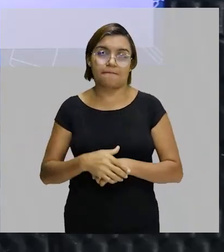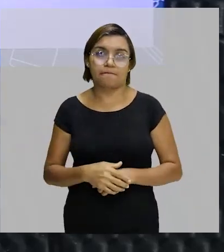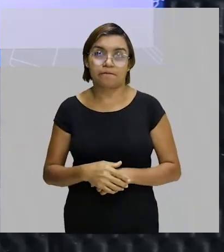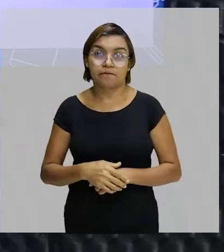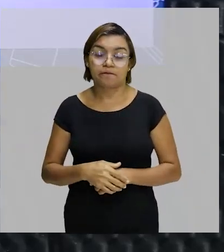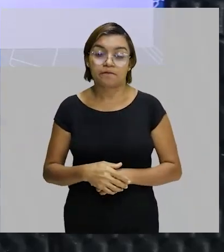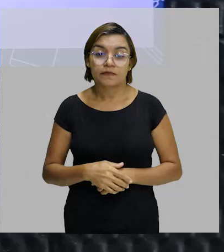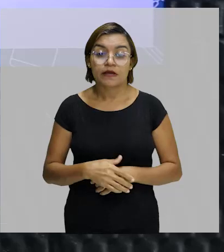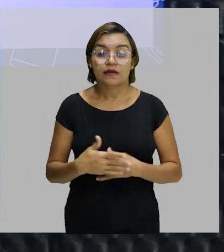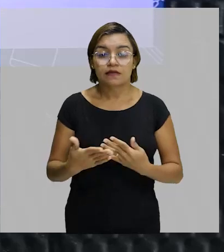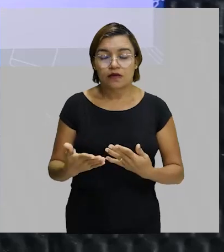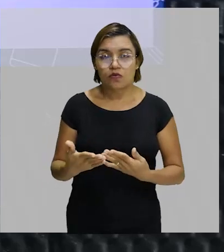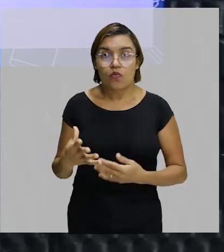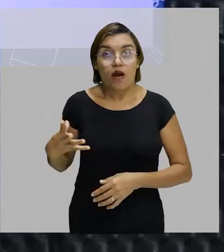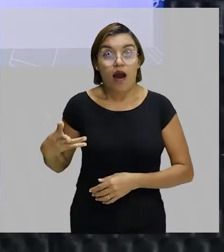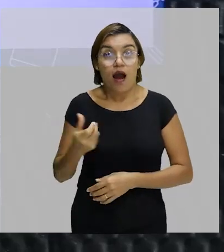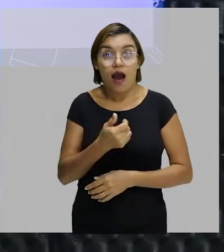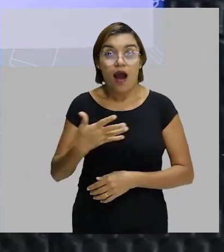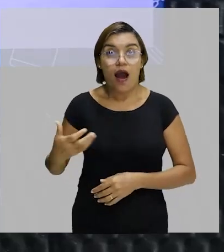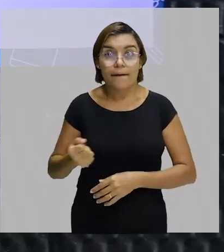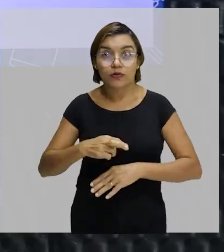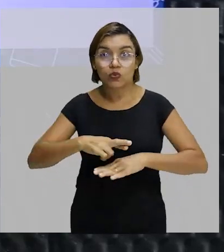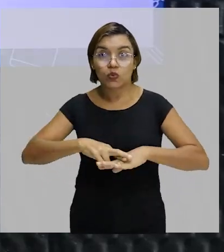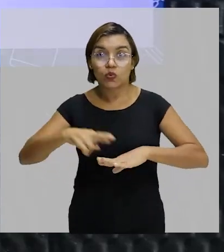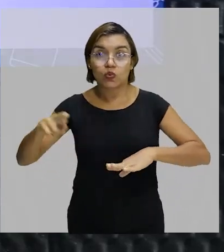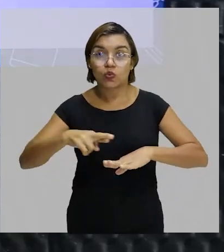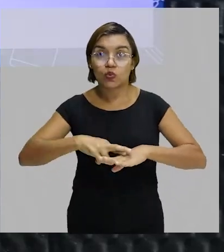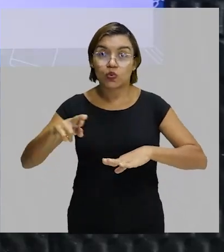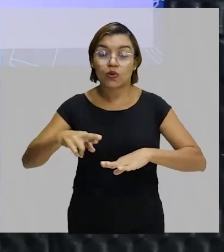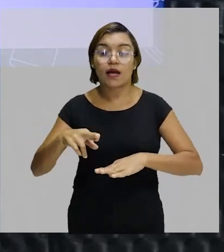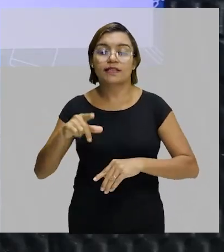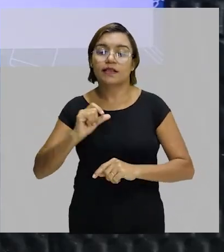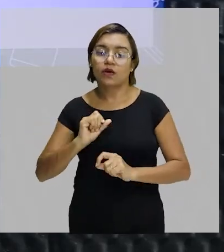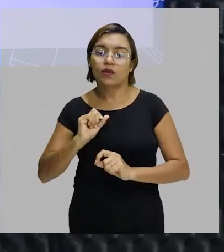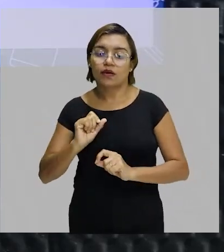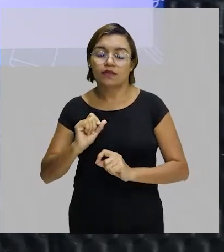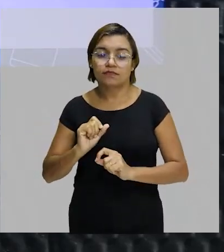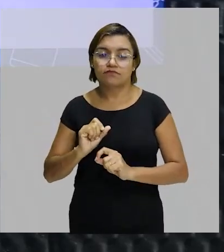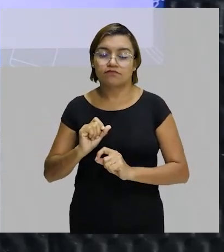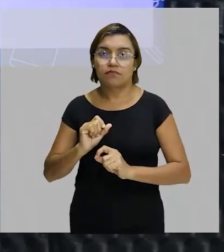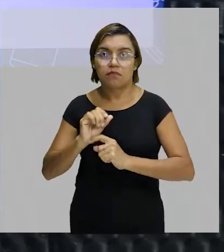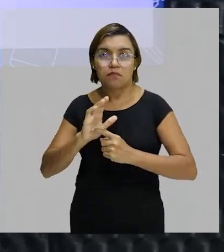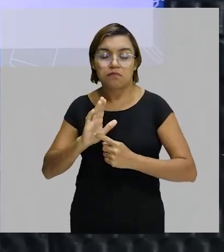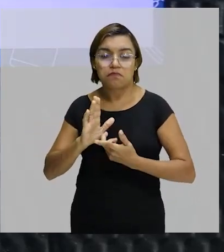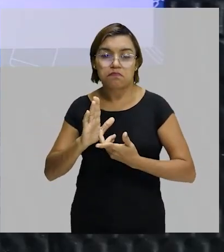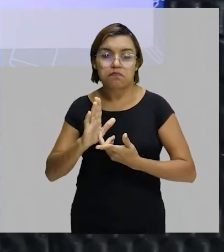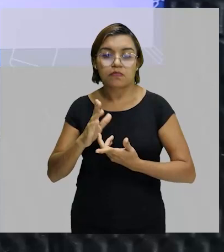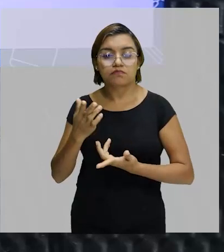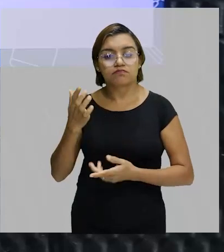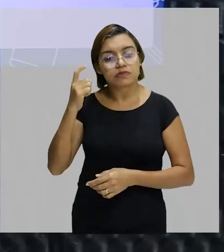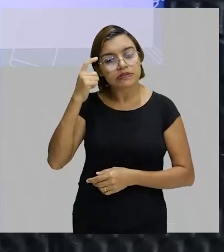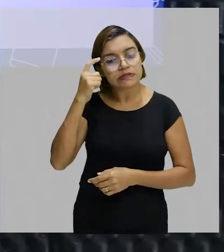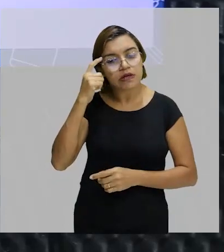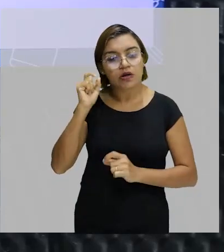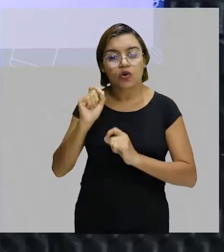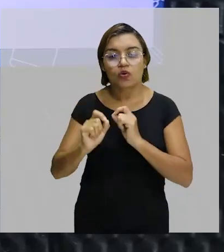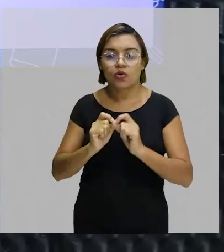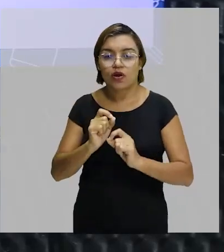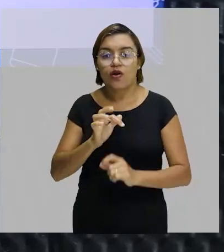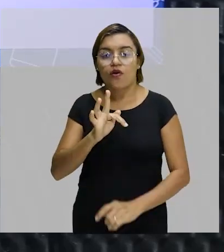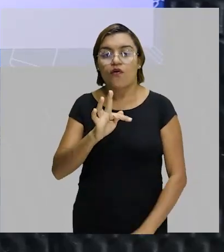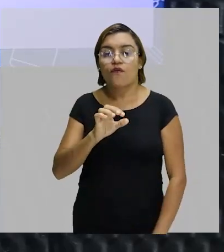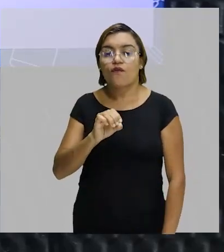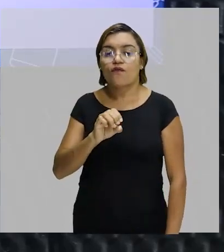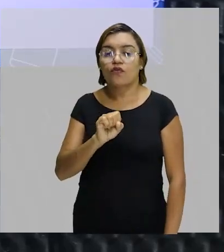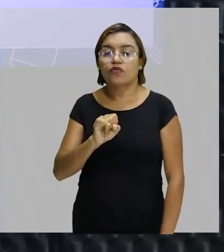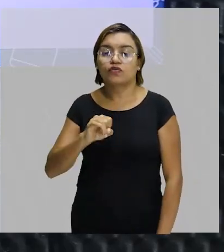dessa velocidade de emissão, nós podemos estimar a idade de fósseis. Nós temos